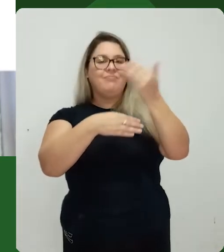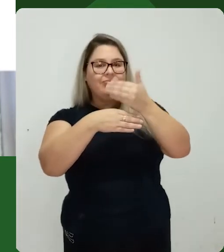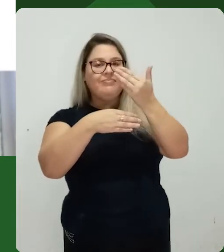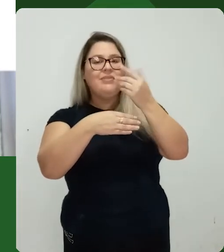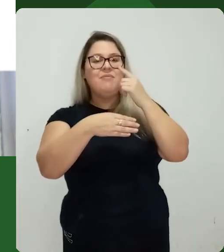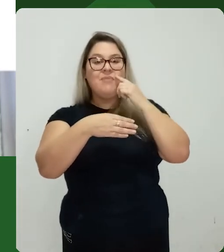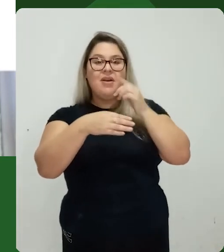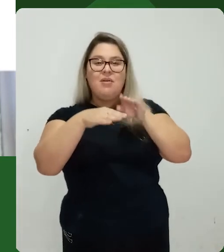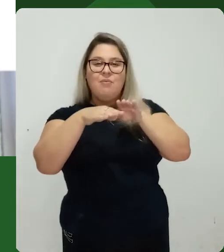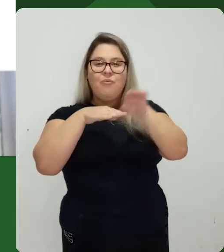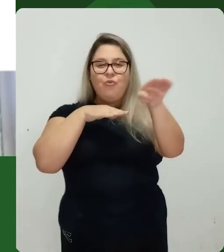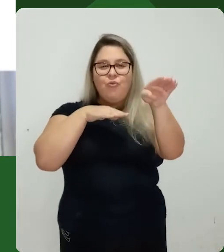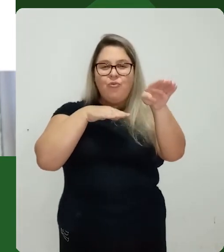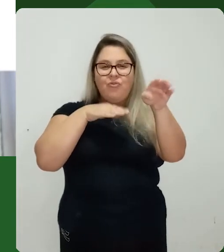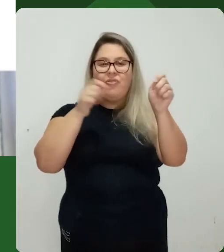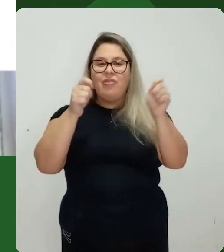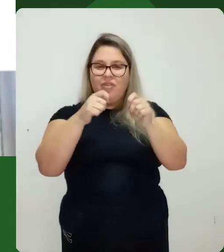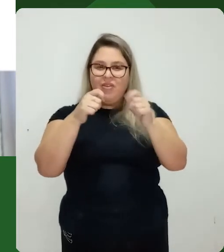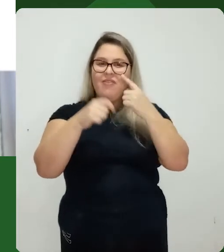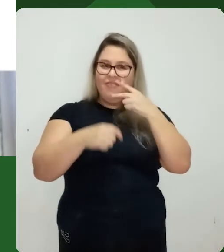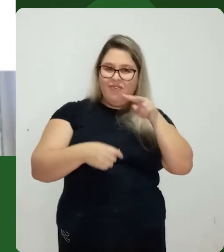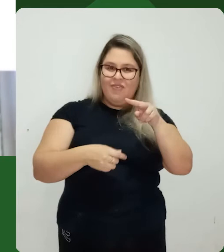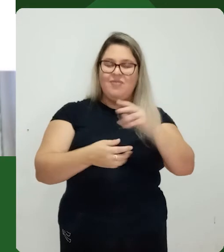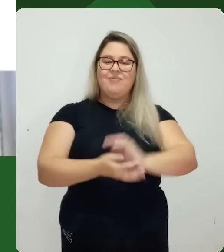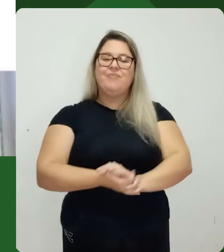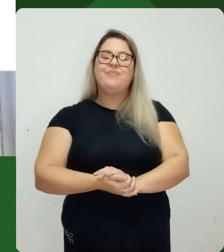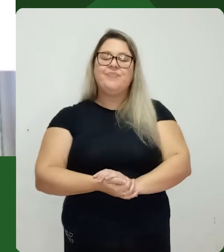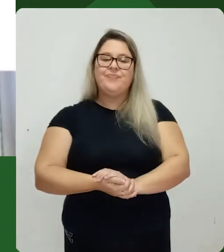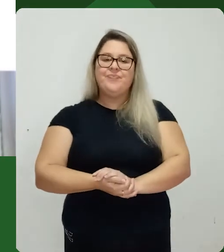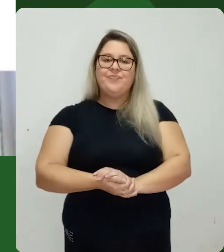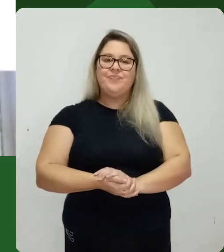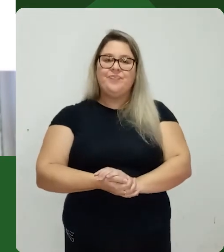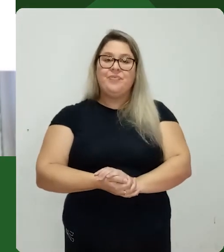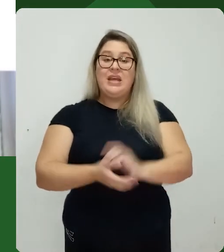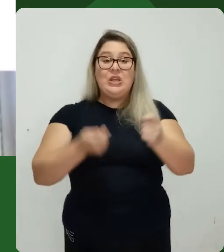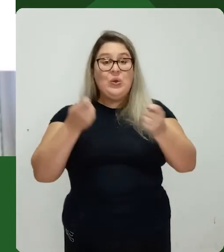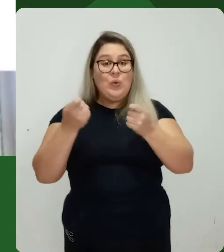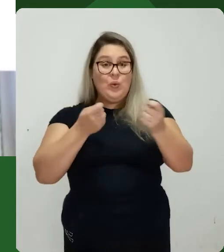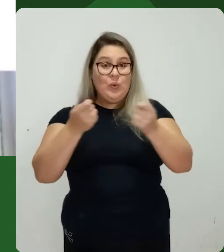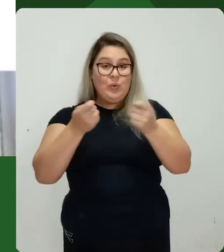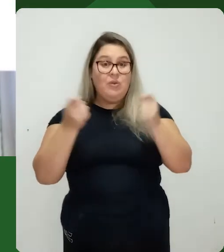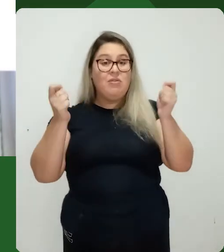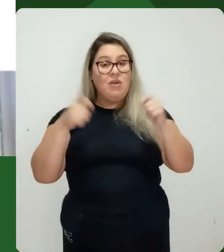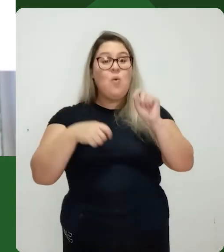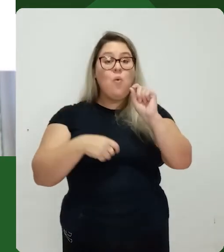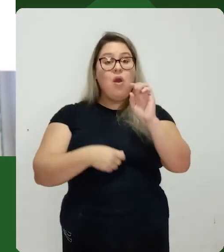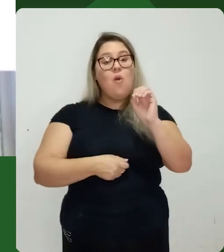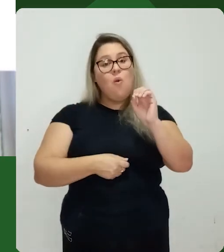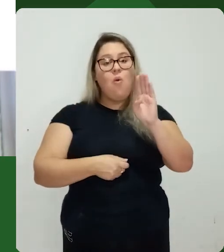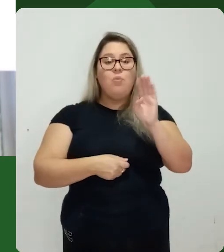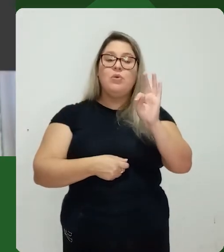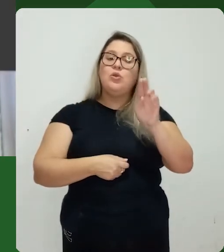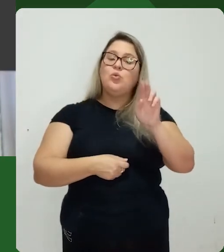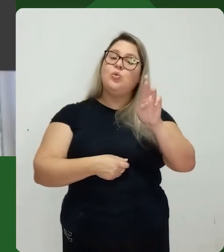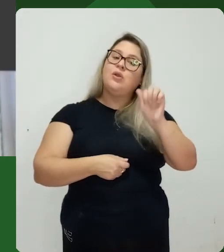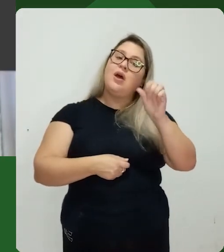mais lento ali de exposição, né? Deu tempo para o carro passar e registrar a luz dele ao longo da fotografia.